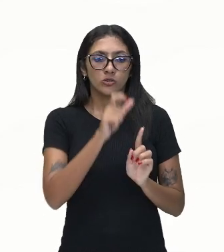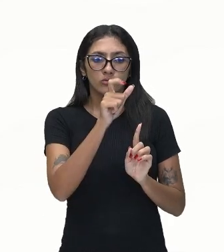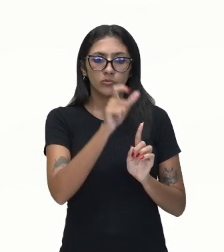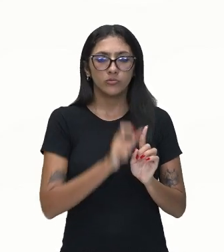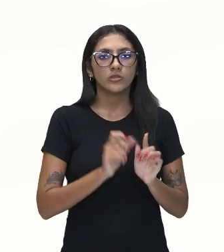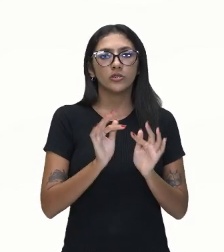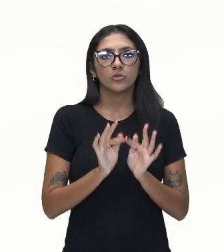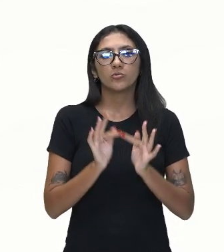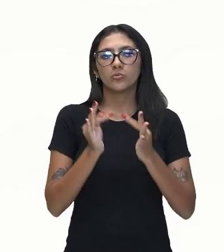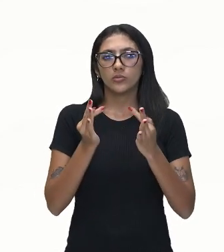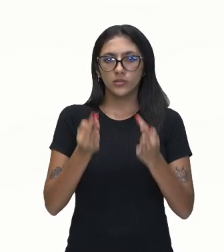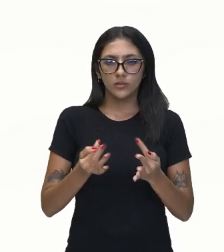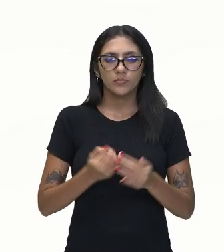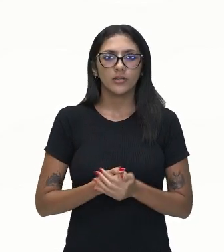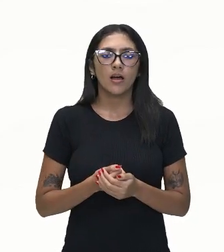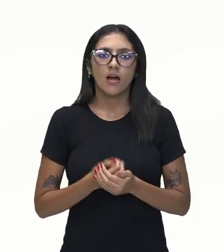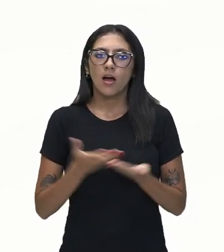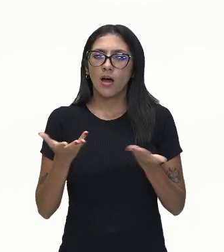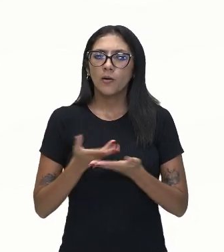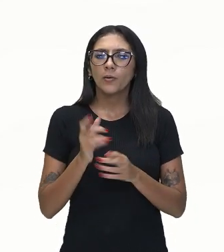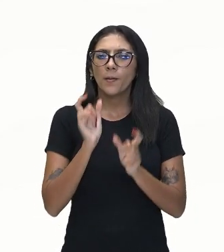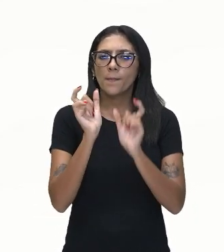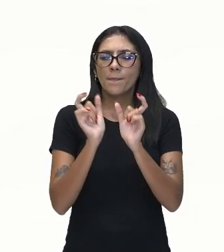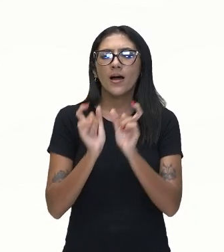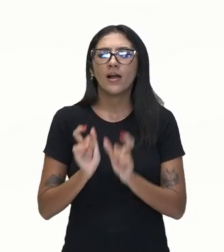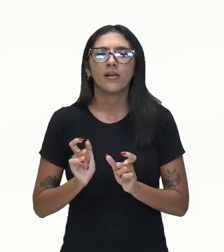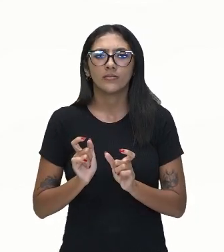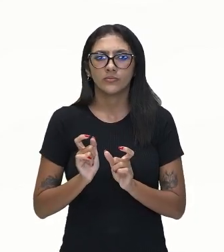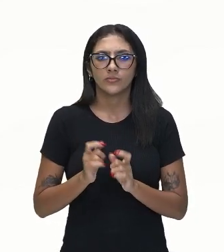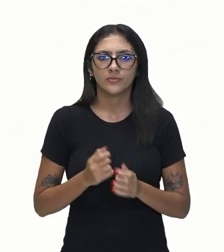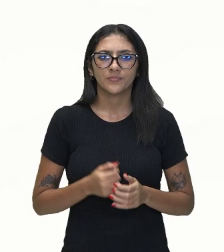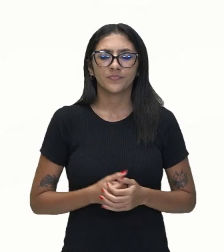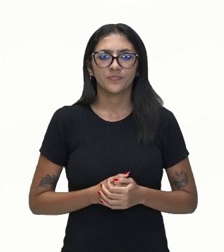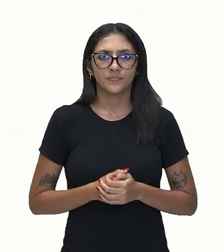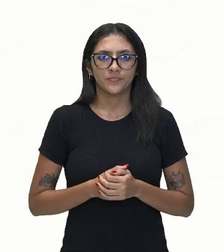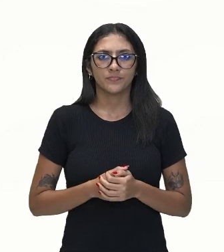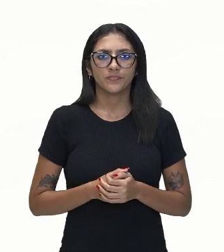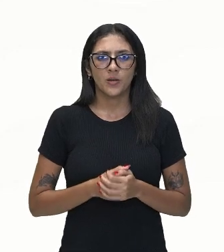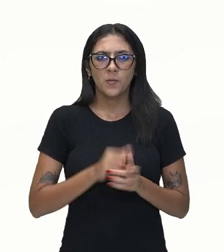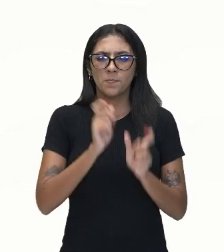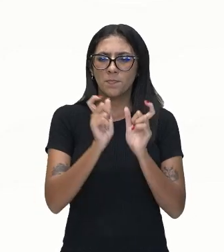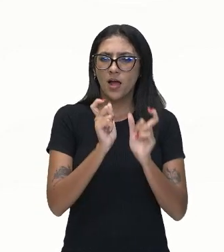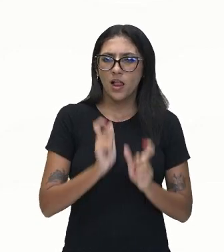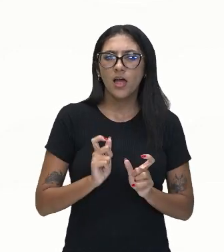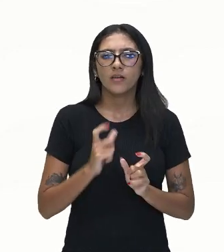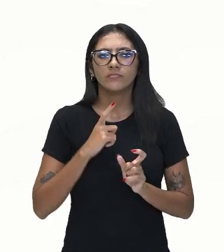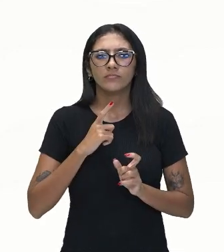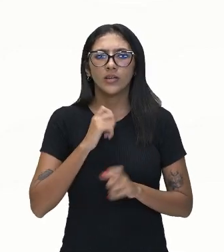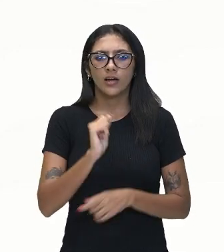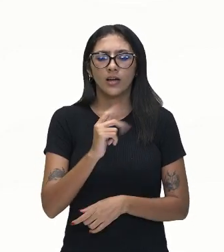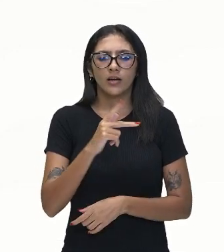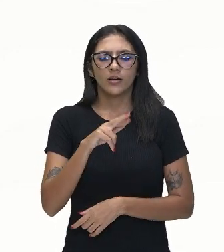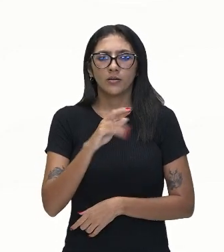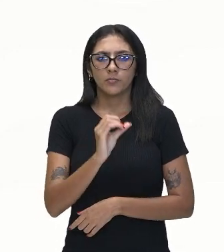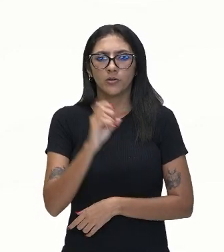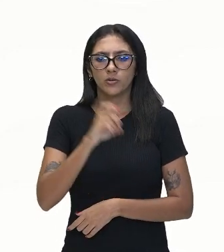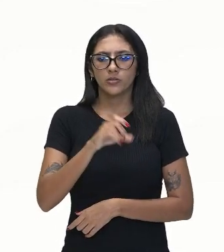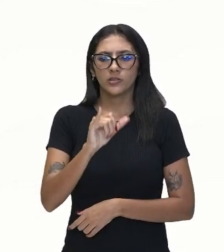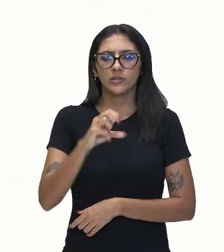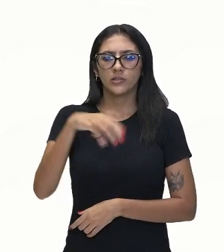por expressões aproximativas. Observe que expressões aproximativas são diferentes de